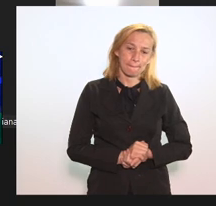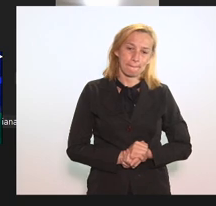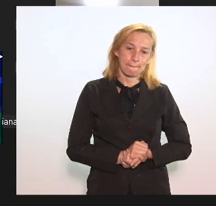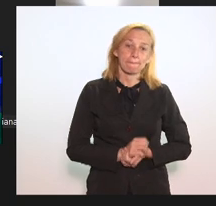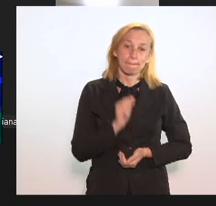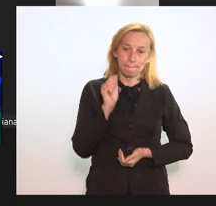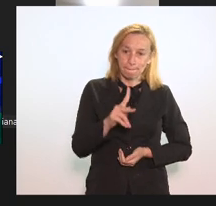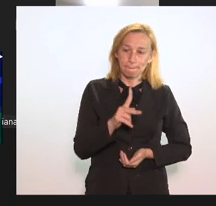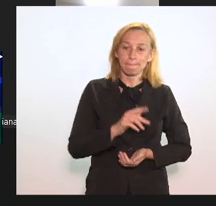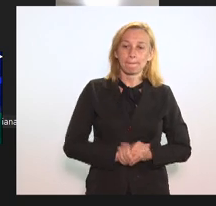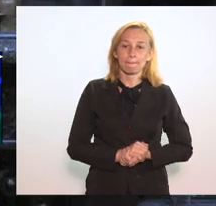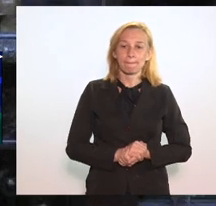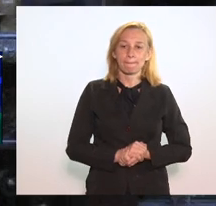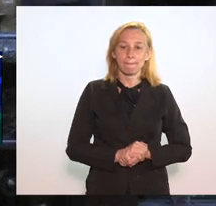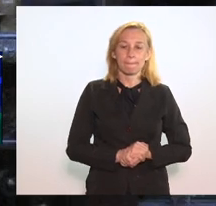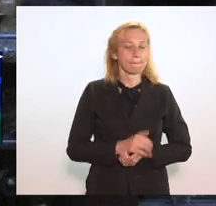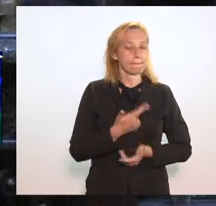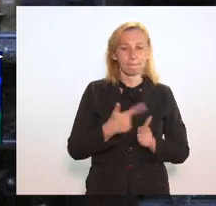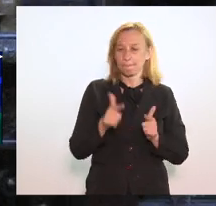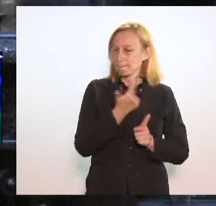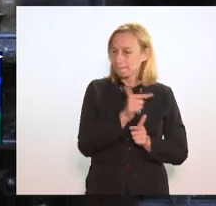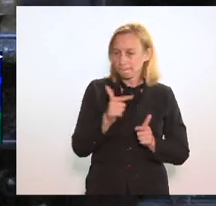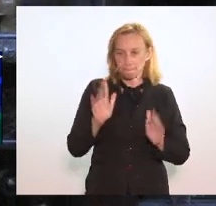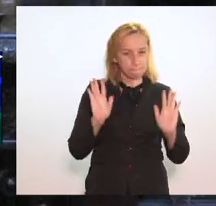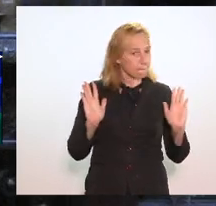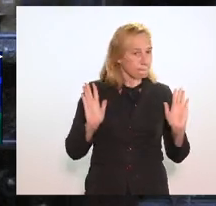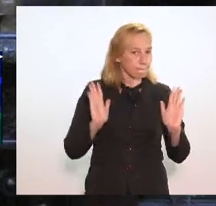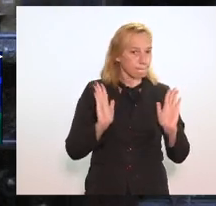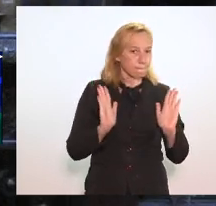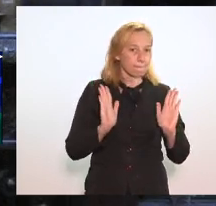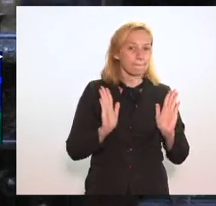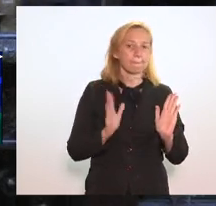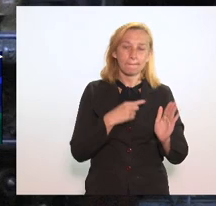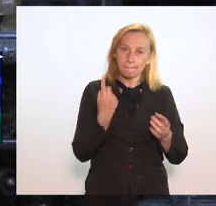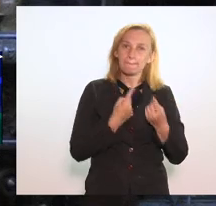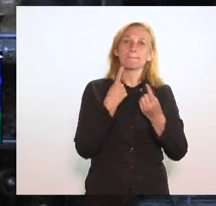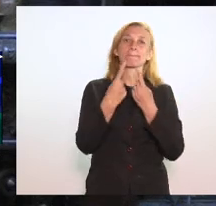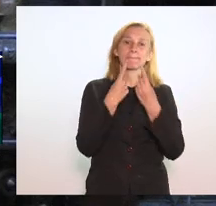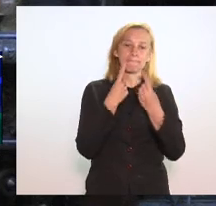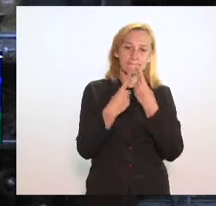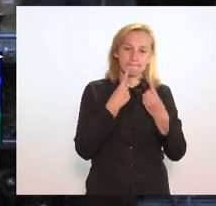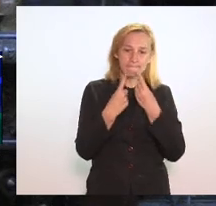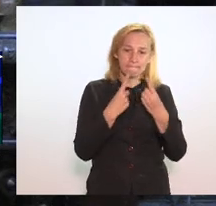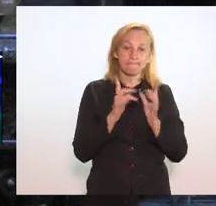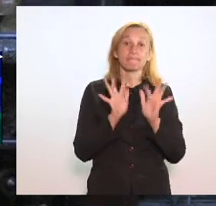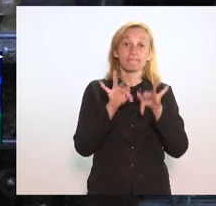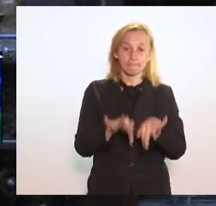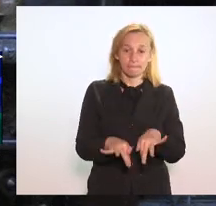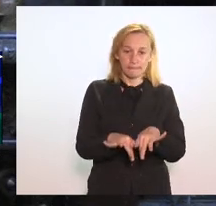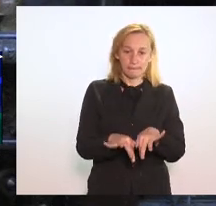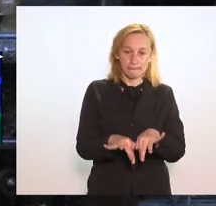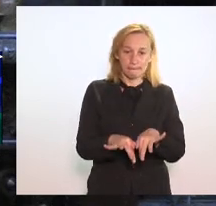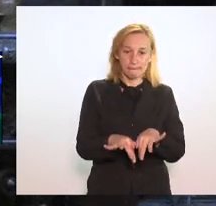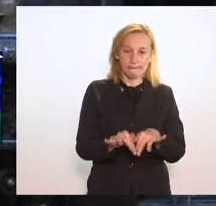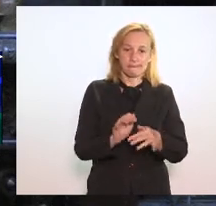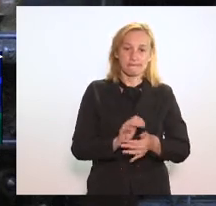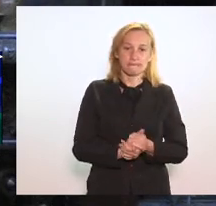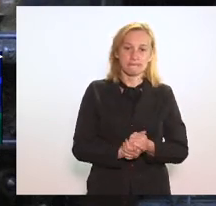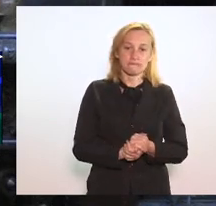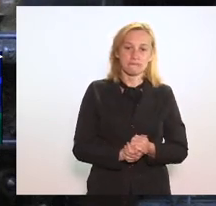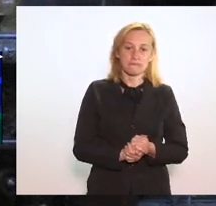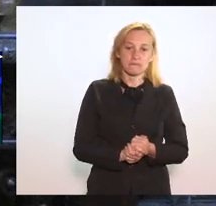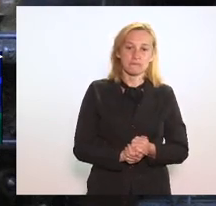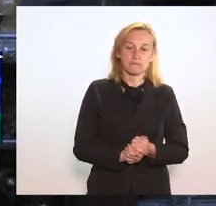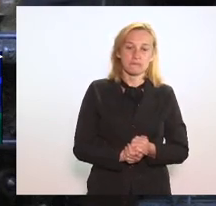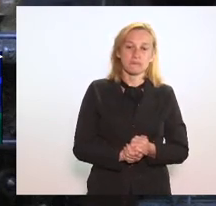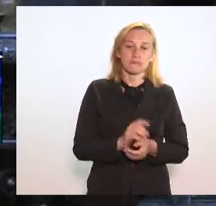o OK Não tem problema que nós vamos discutir e ao final vamos